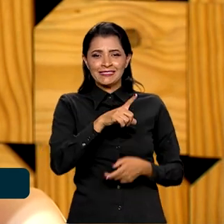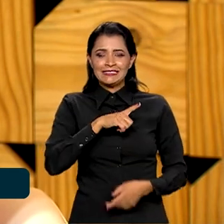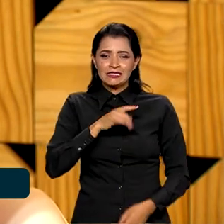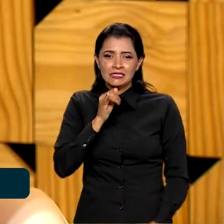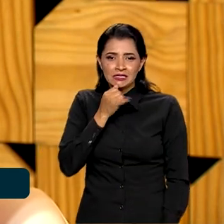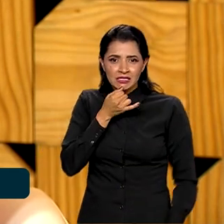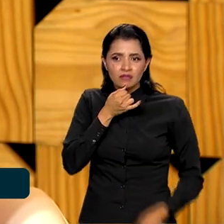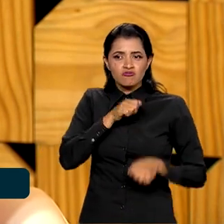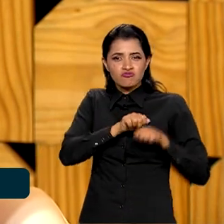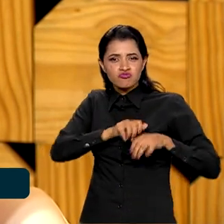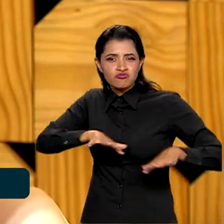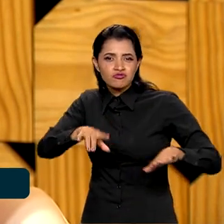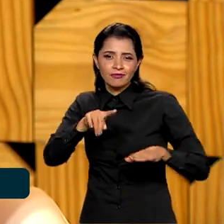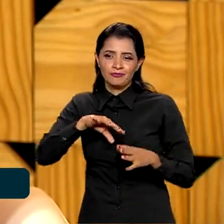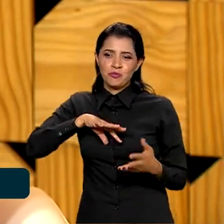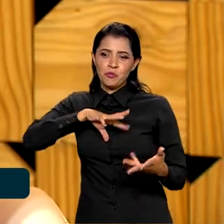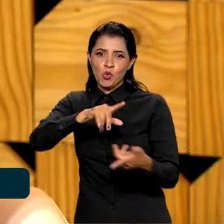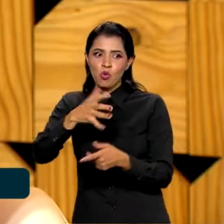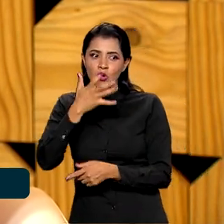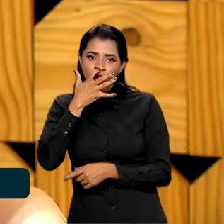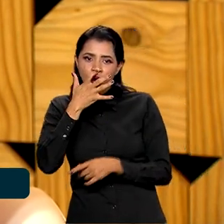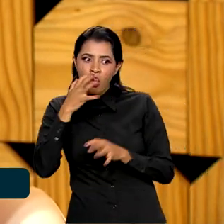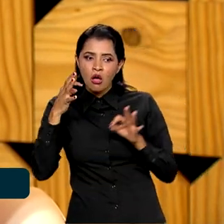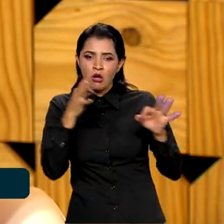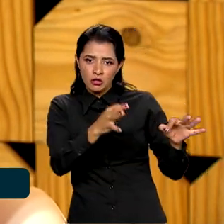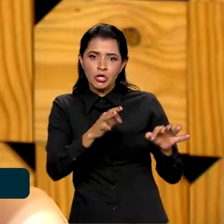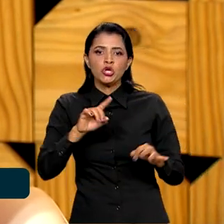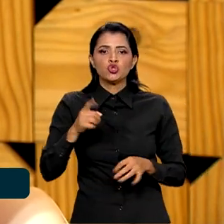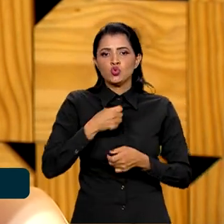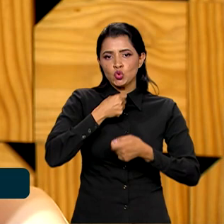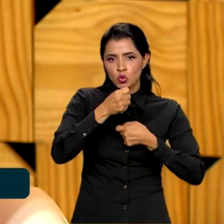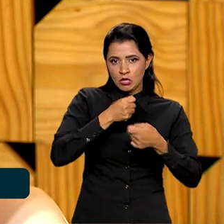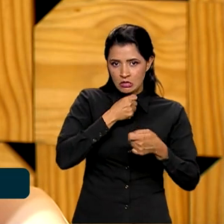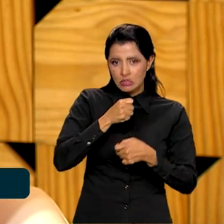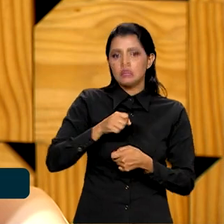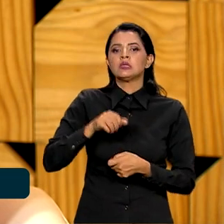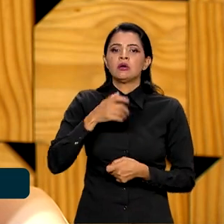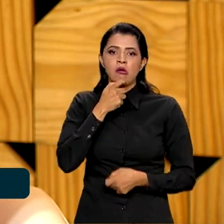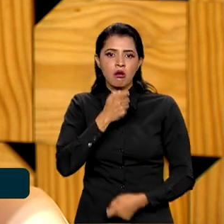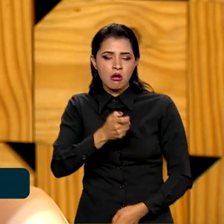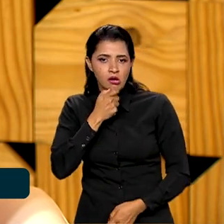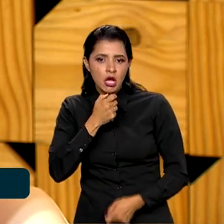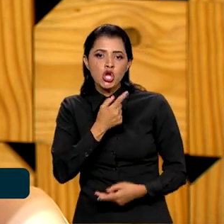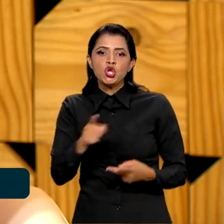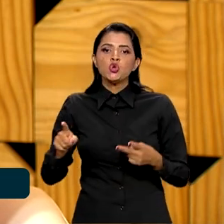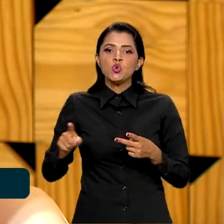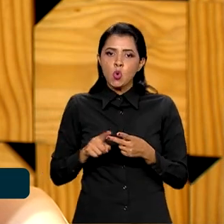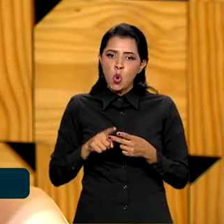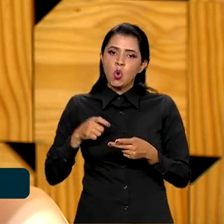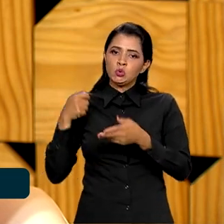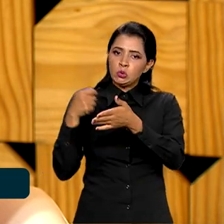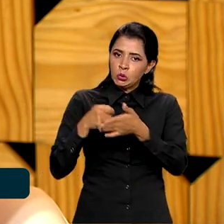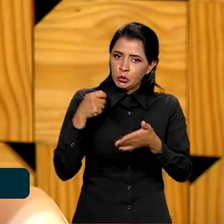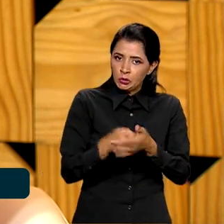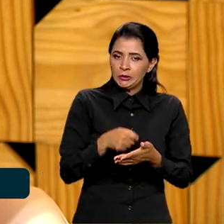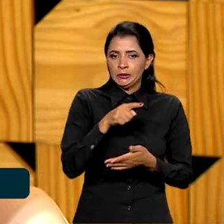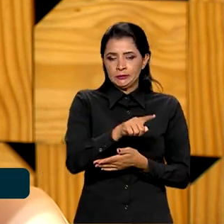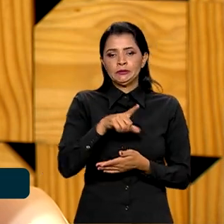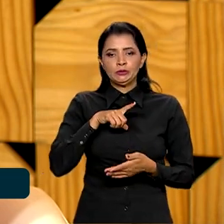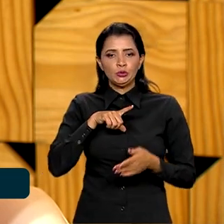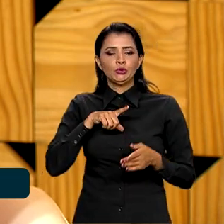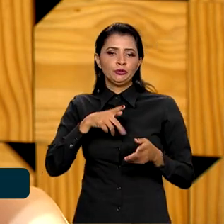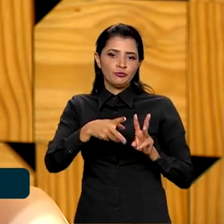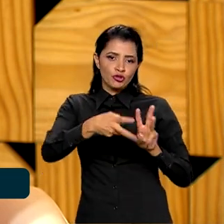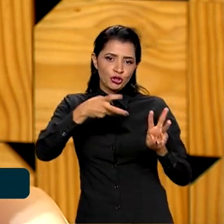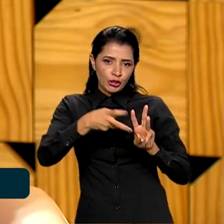lamentável repercussão internacional, né? De um jornalista britânico e um militante da causa indigenista, né, o